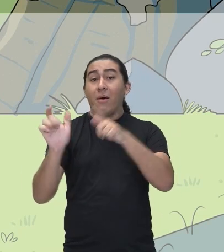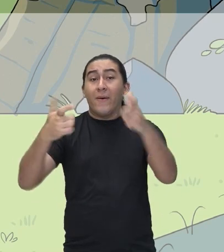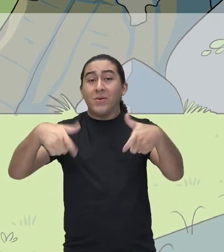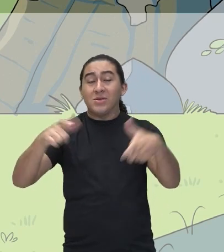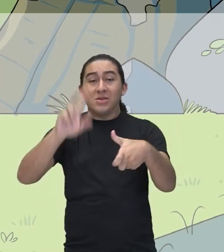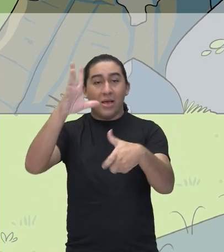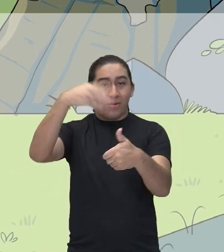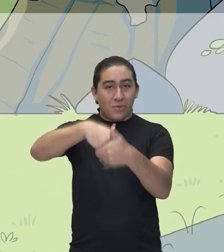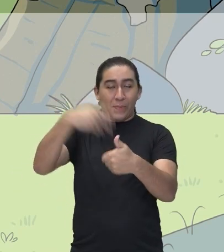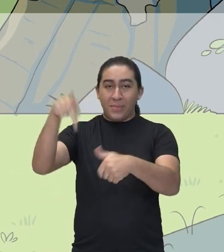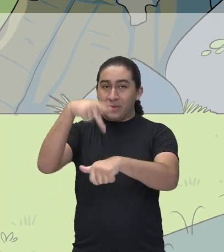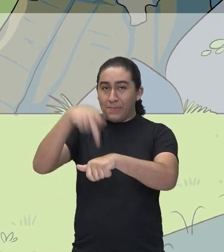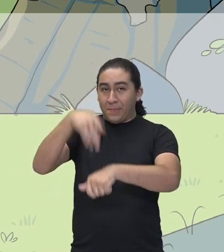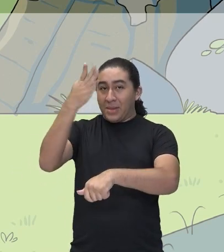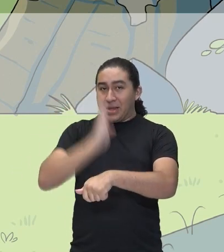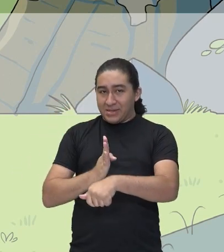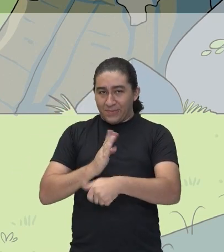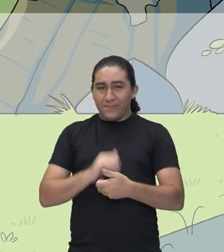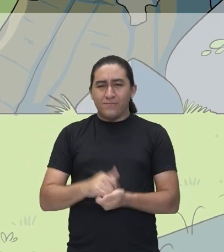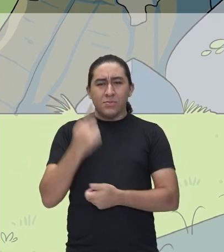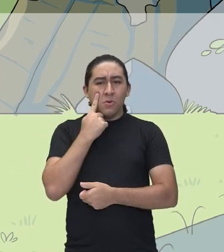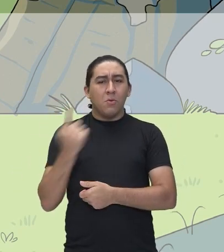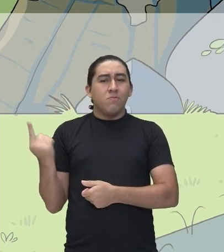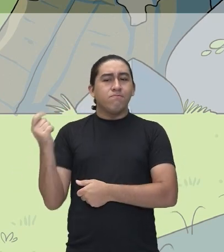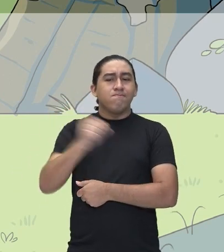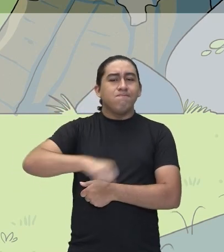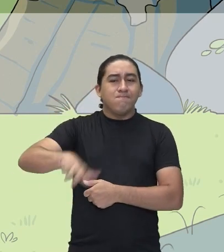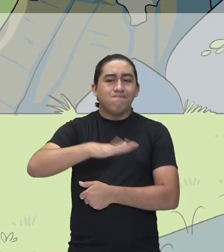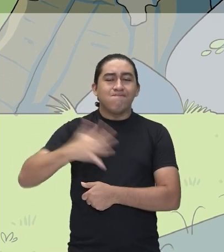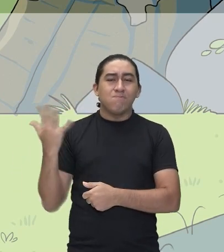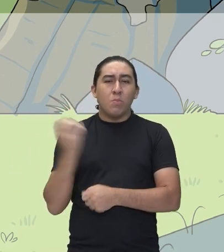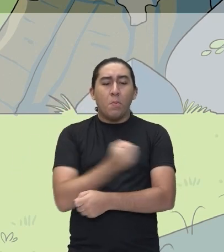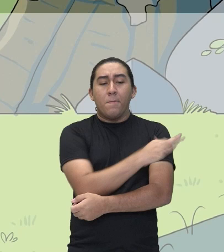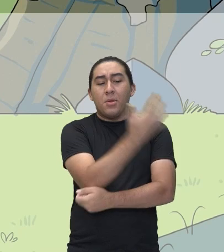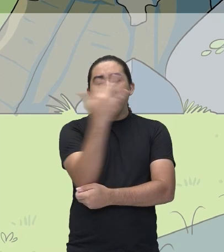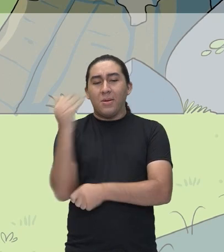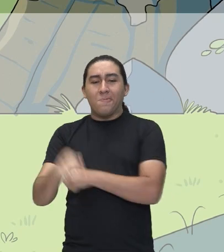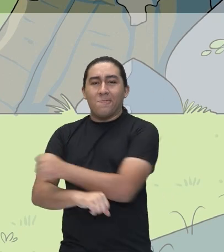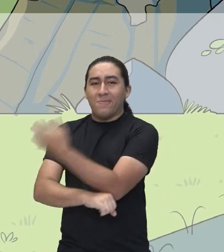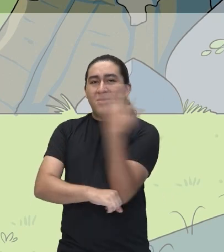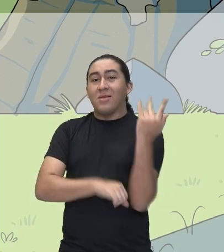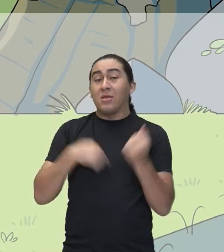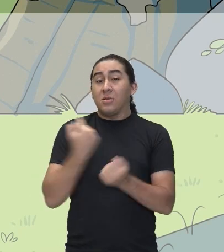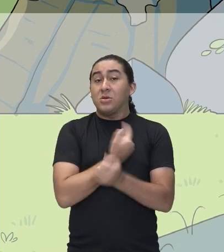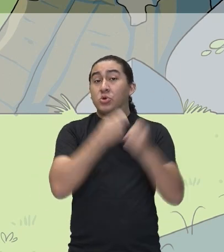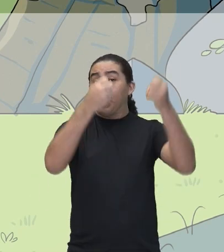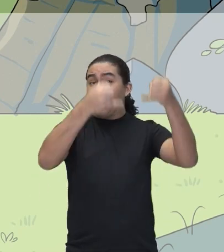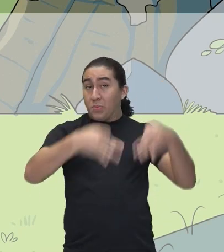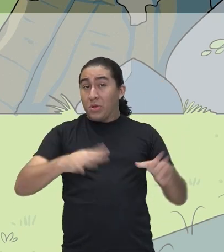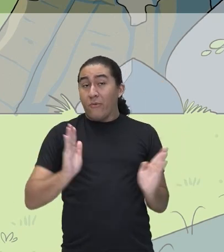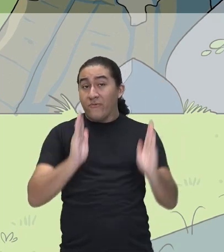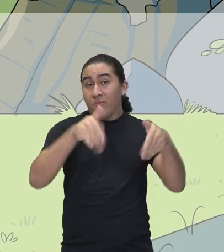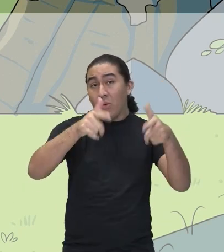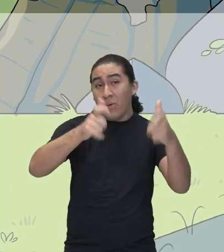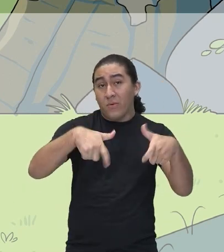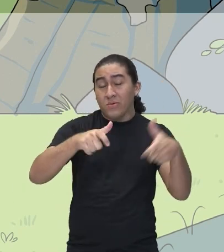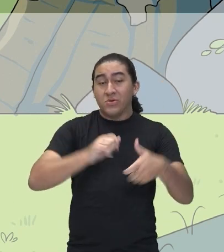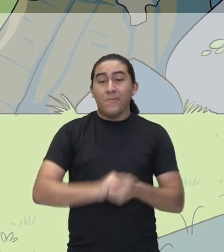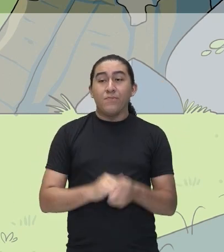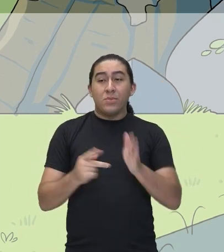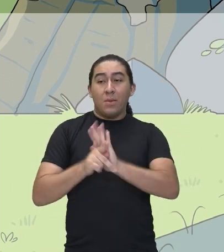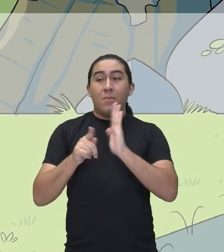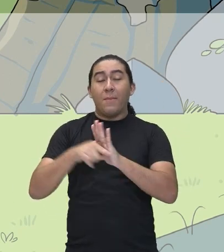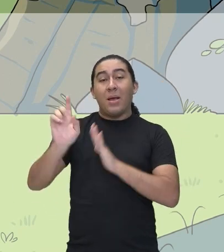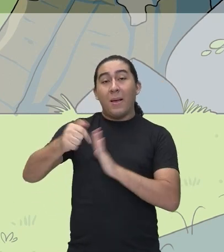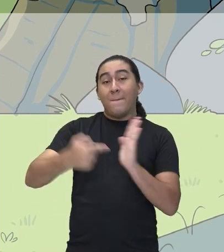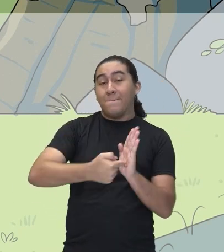Brasil. E por que eu estou aqui nesse cenário? Que a gente vai falar especificamente da